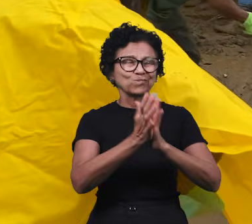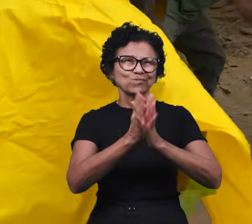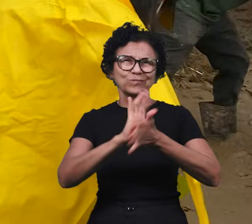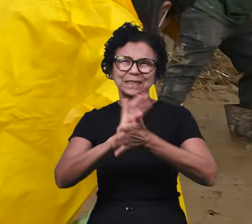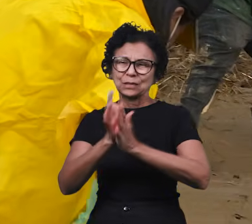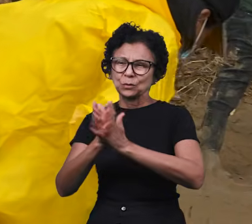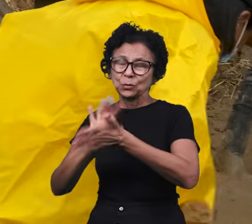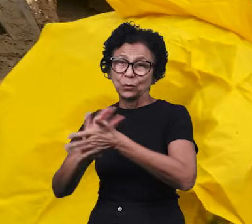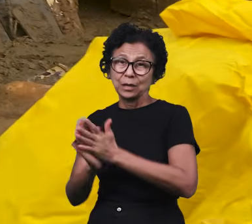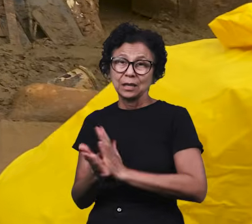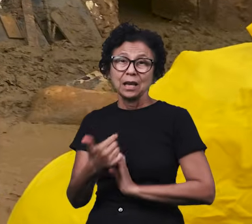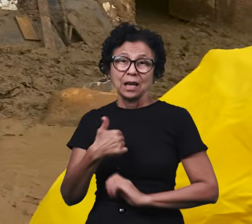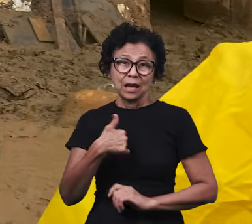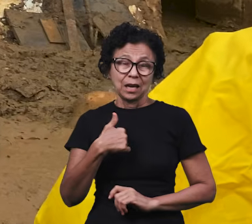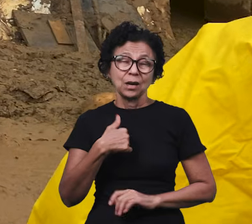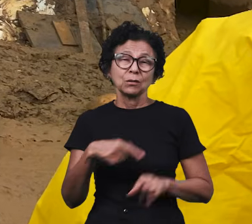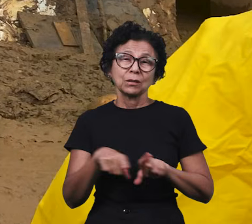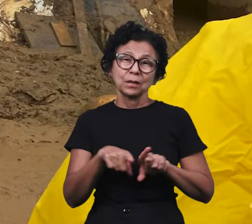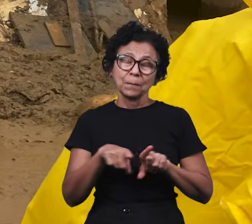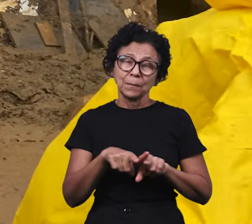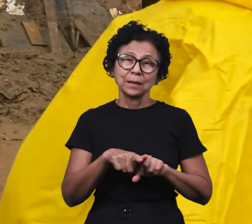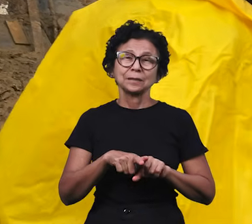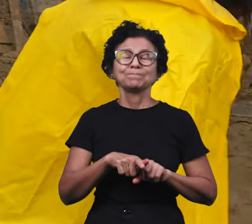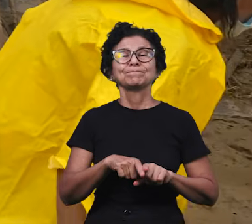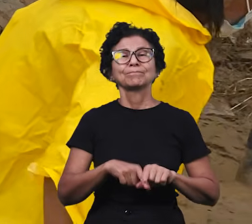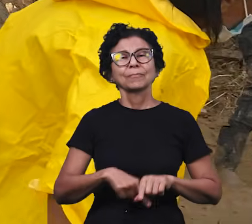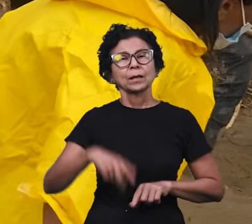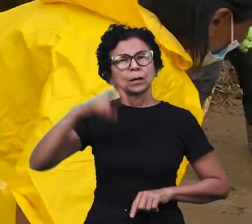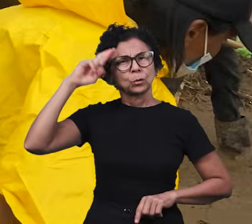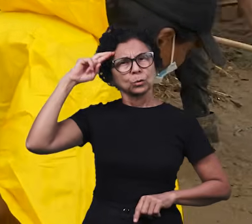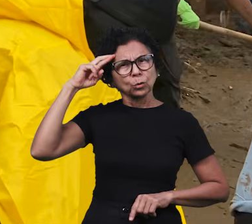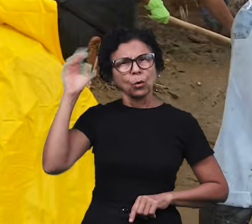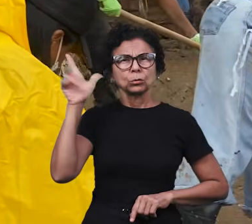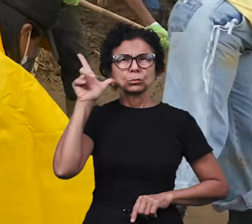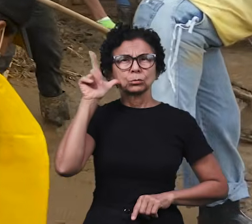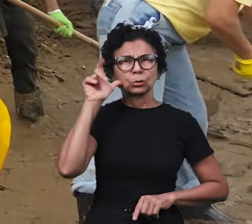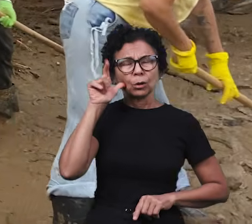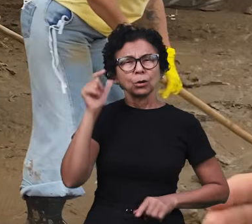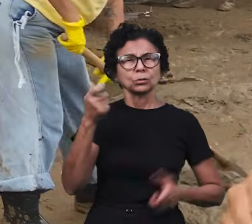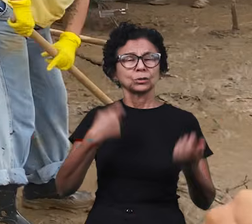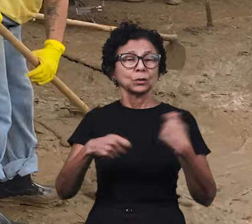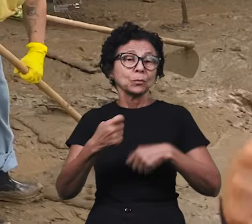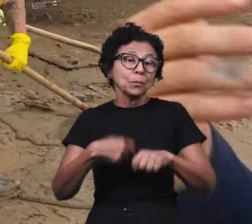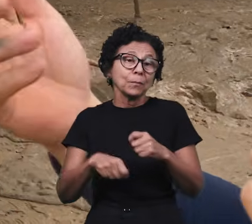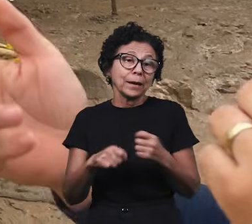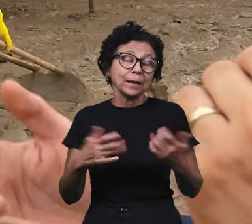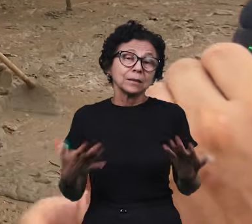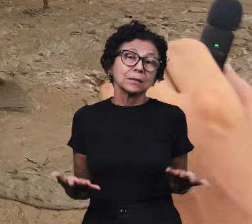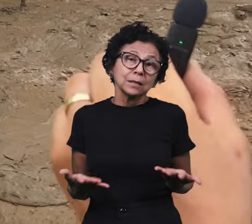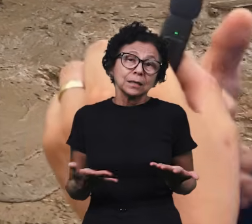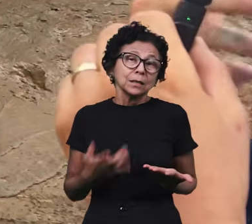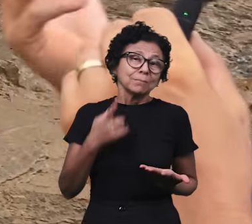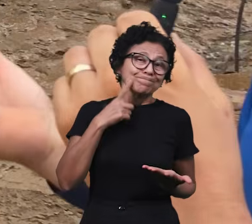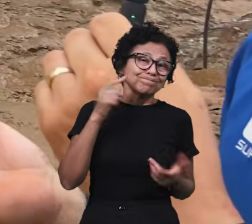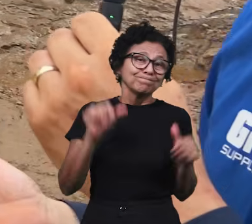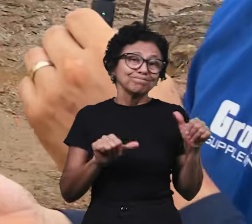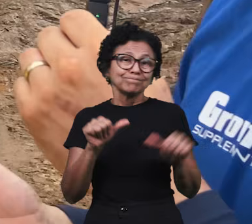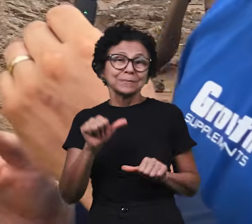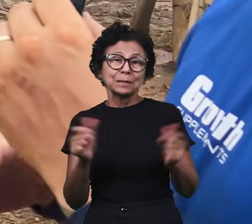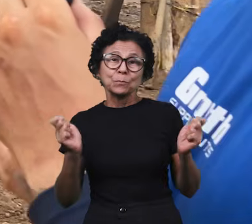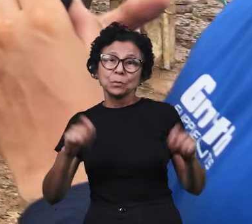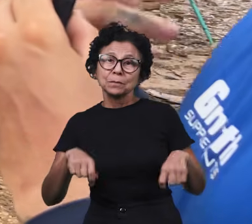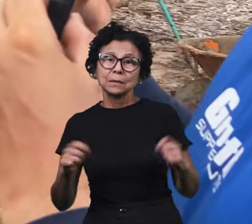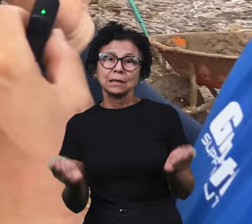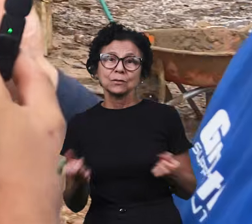totalmente devastadas. Eu também sou comerciante da cidade, então, conversando com vários comerciantes, falaram: Tiago, não tem possibilidade de